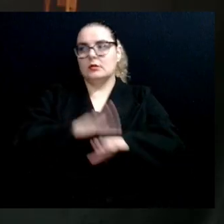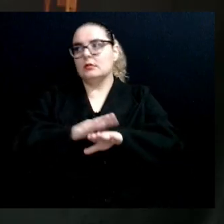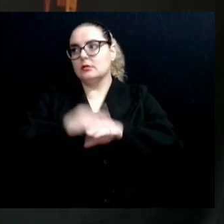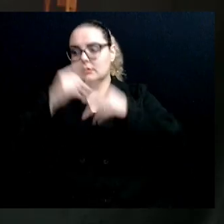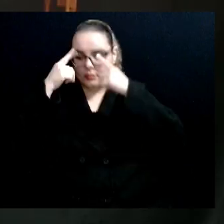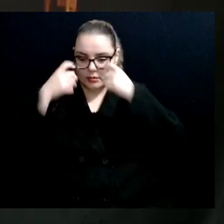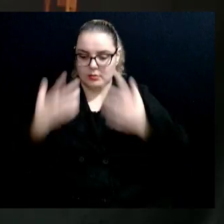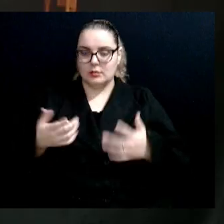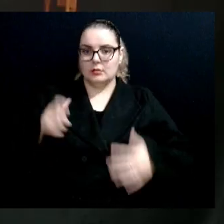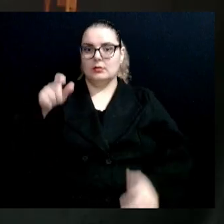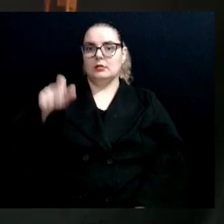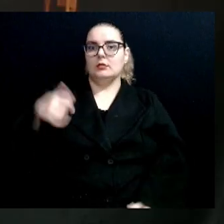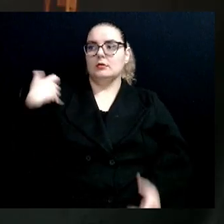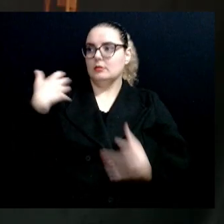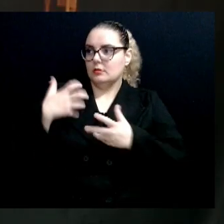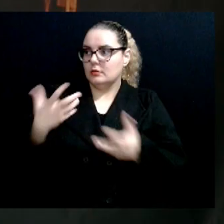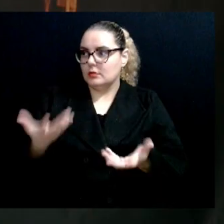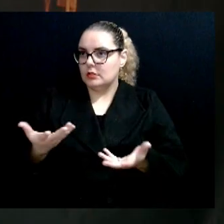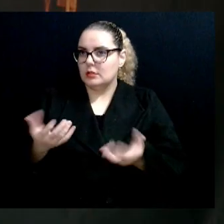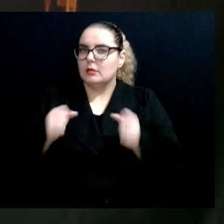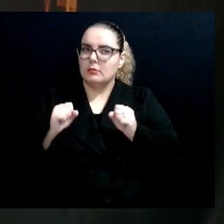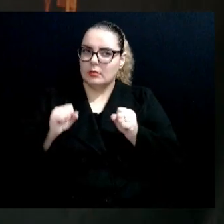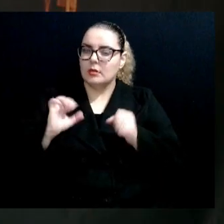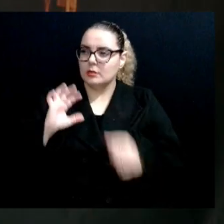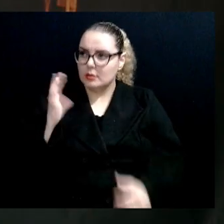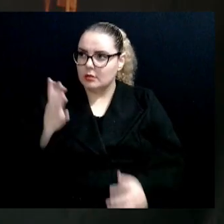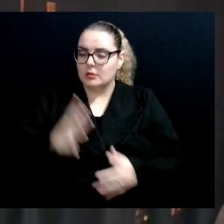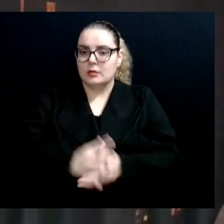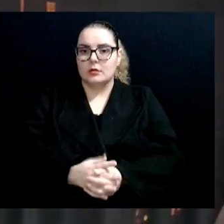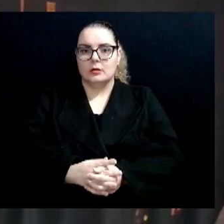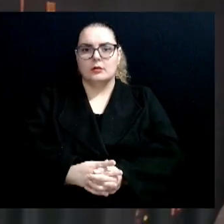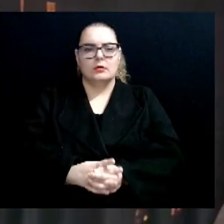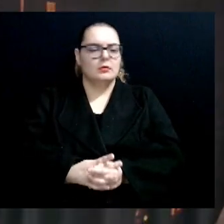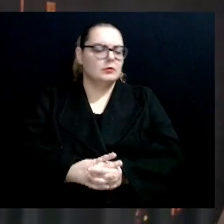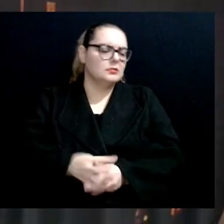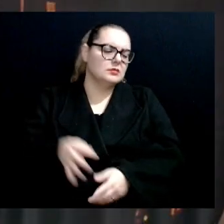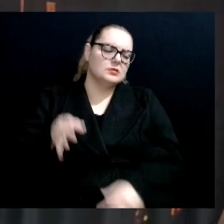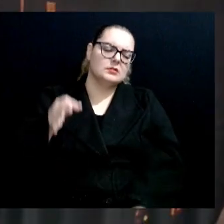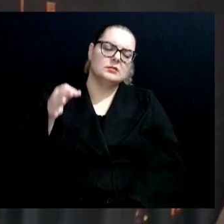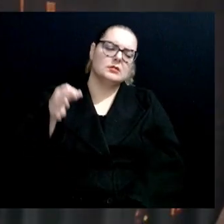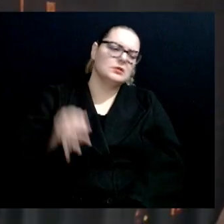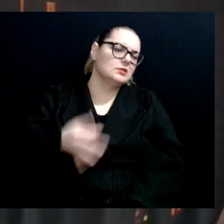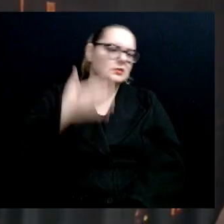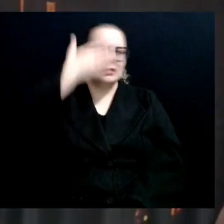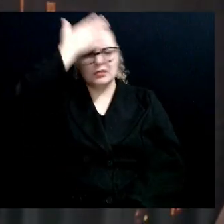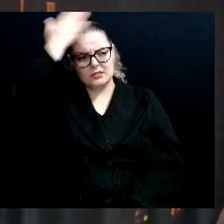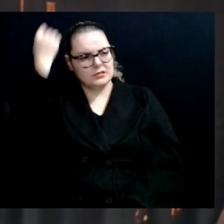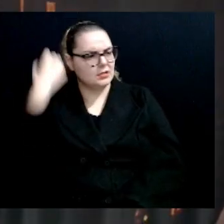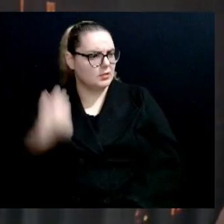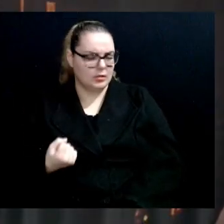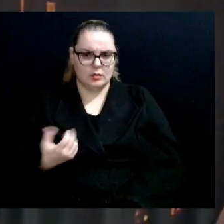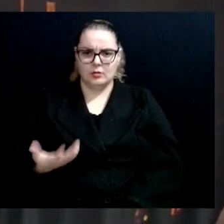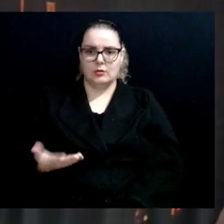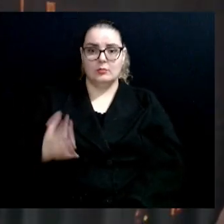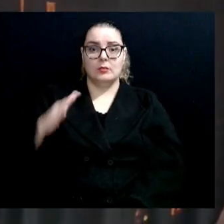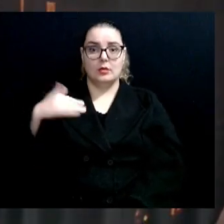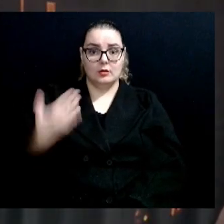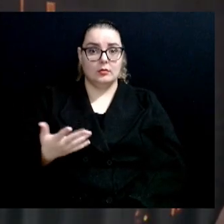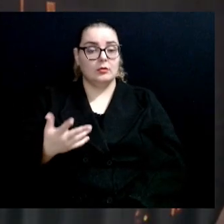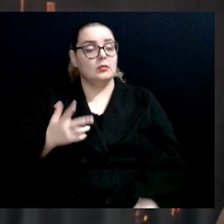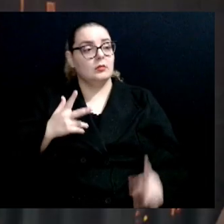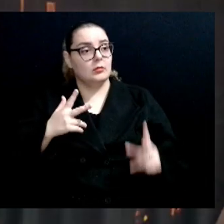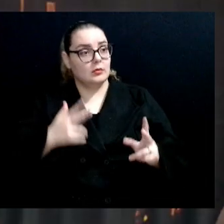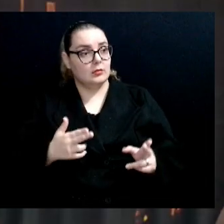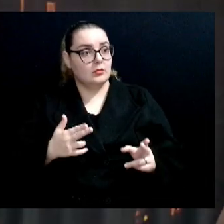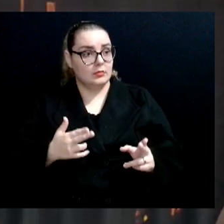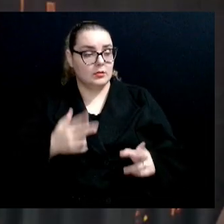aquele idoso. Isso pode acontecer? Com toda certeza, Rúbia. Assim, a pessoa, quando você coloca, né, a gente tem